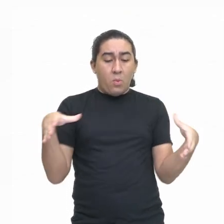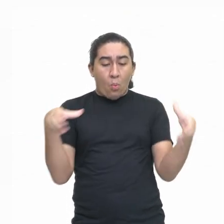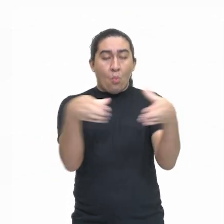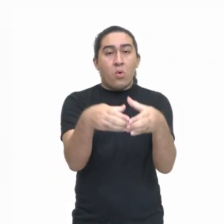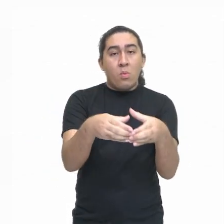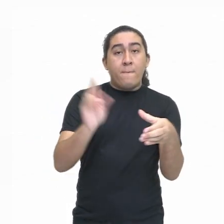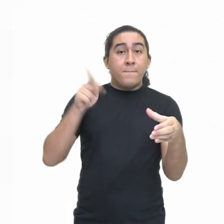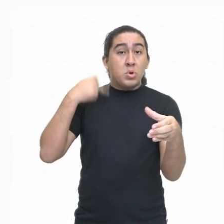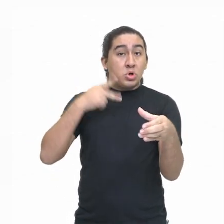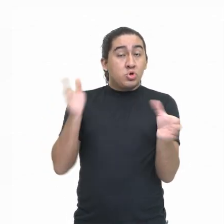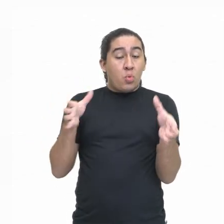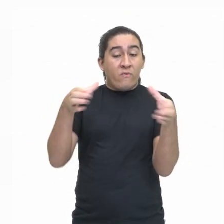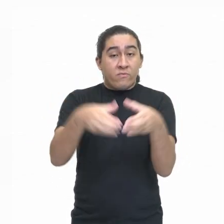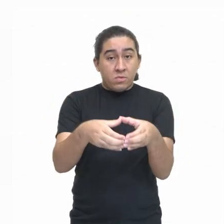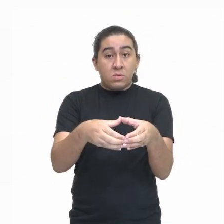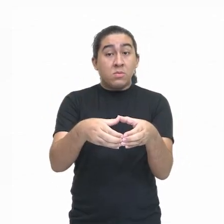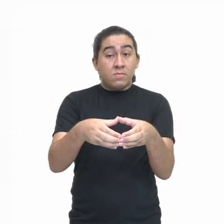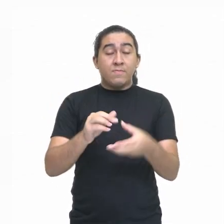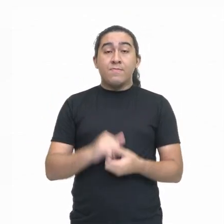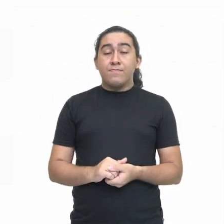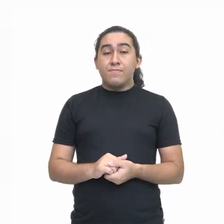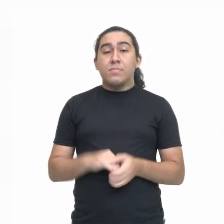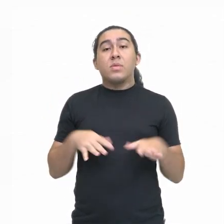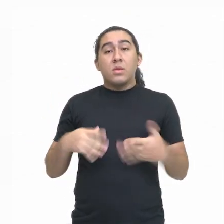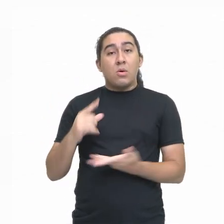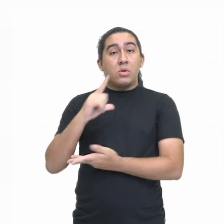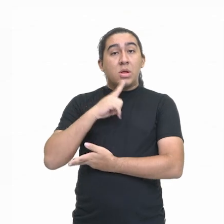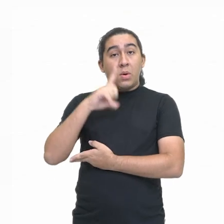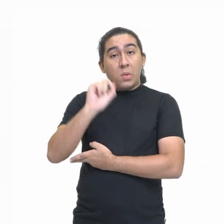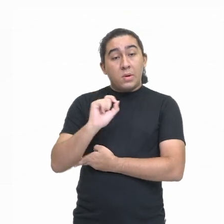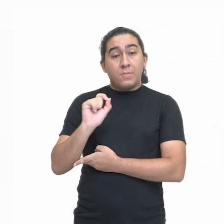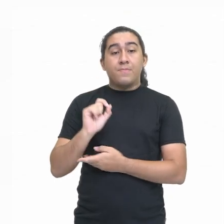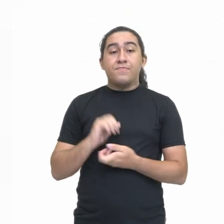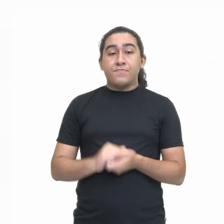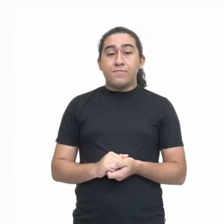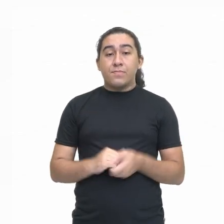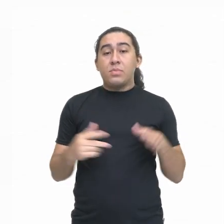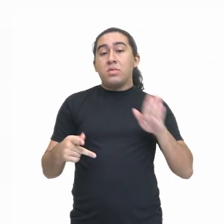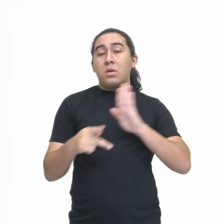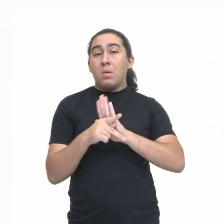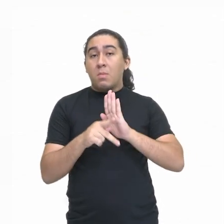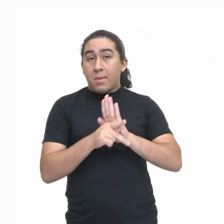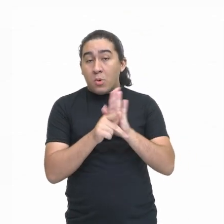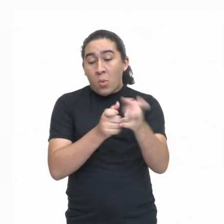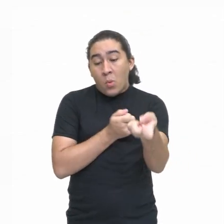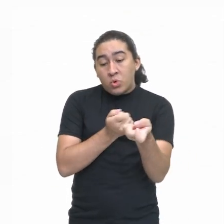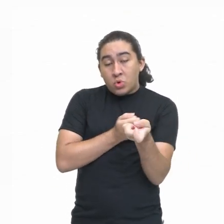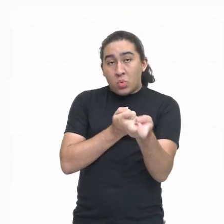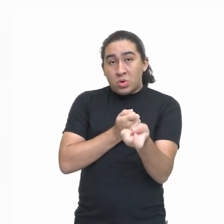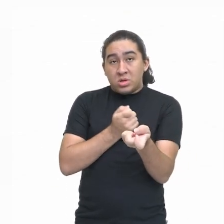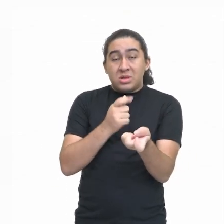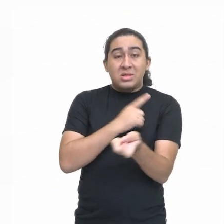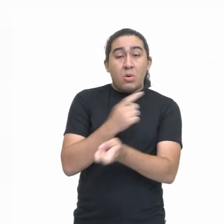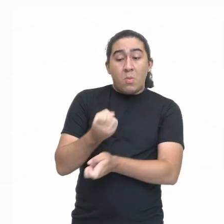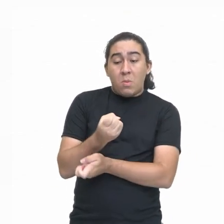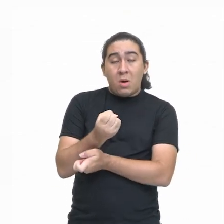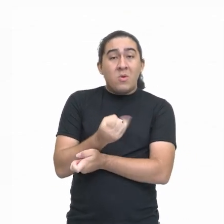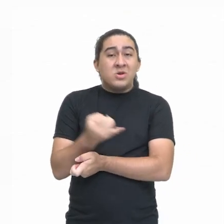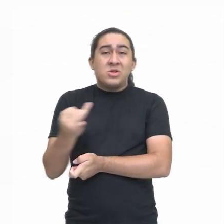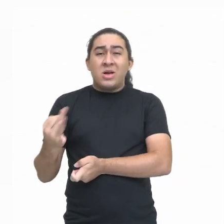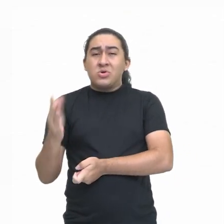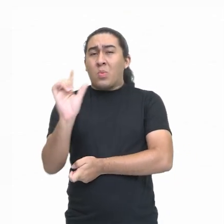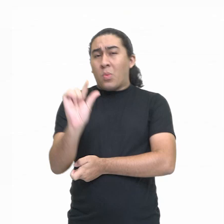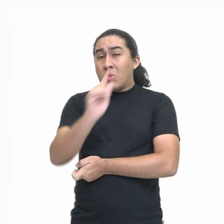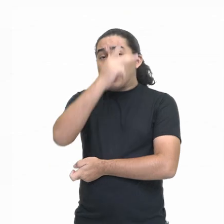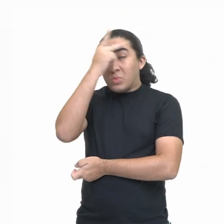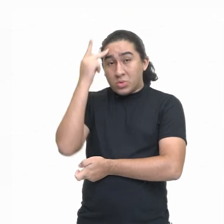política. Então, você vai ter, né, o poder nas mãos de poucos, né, essa